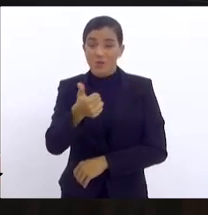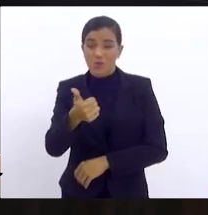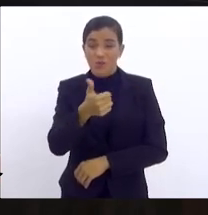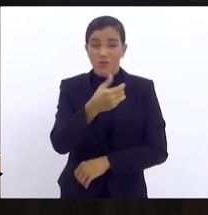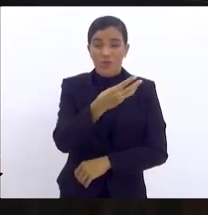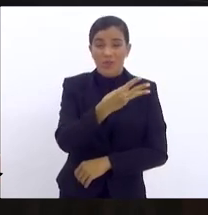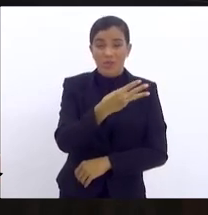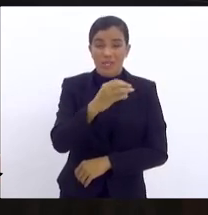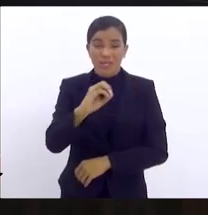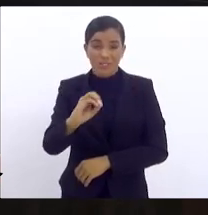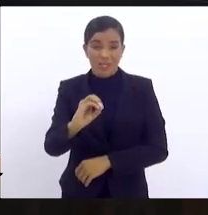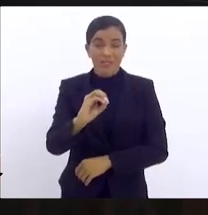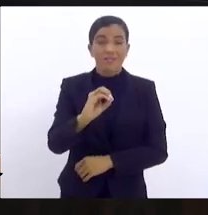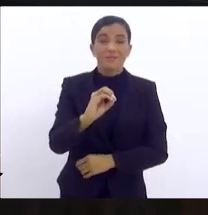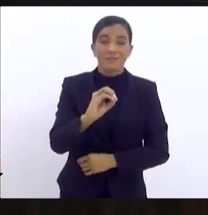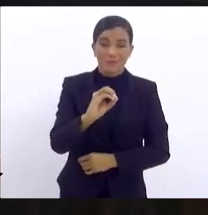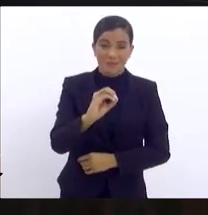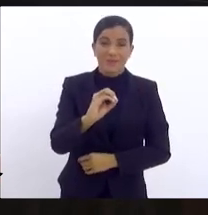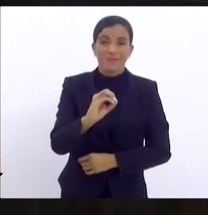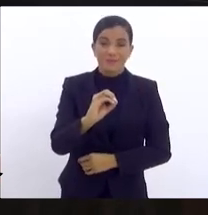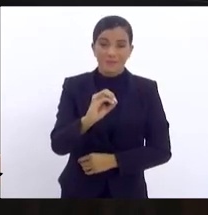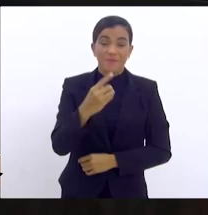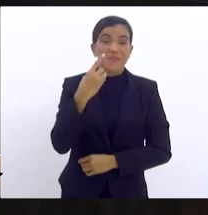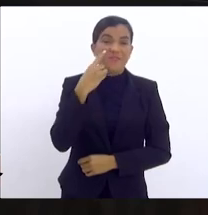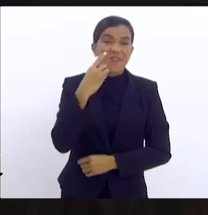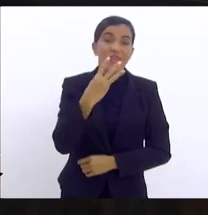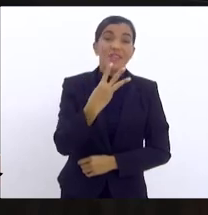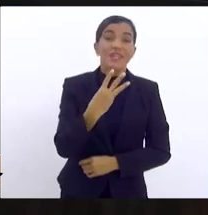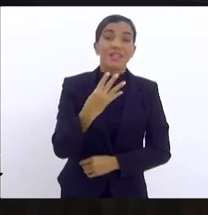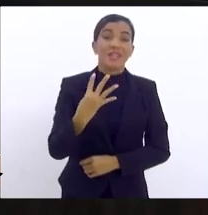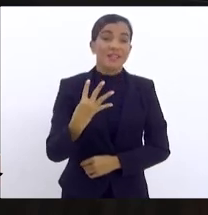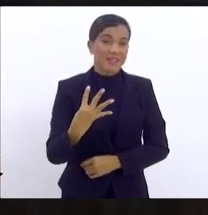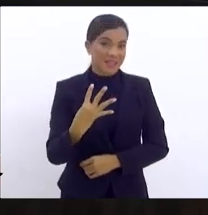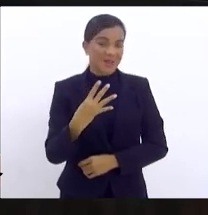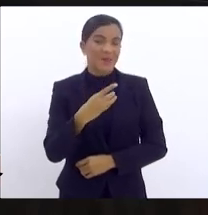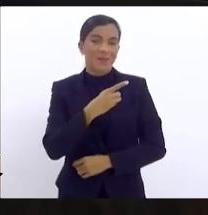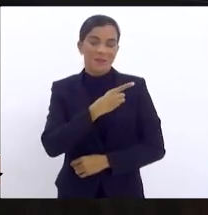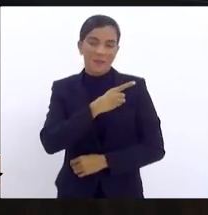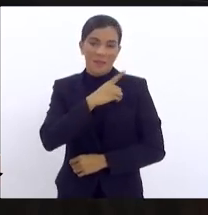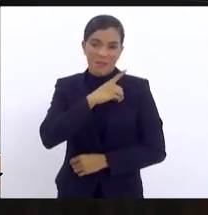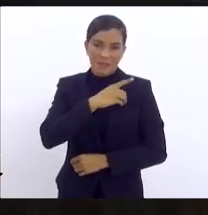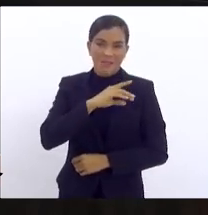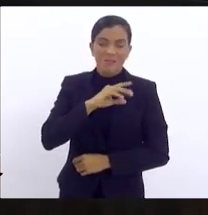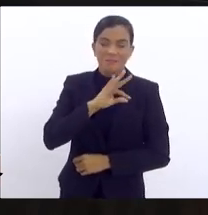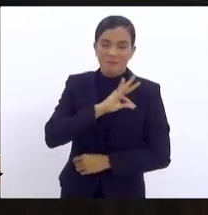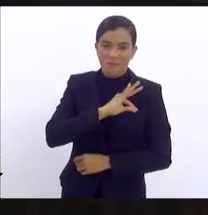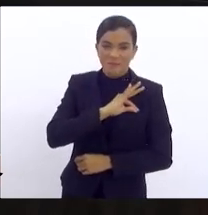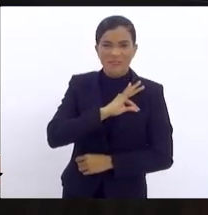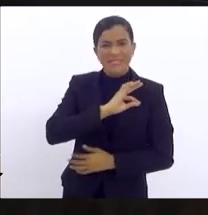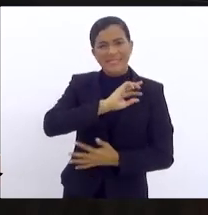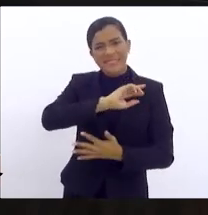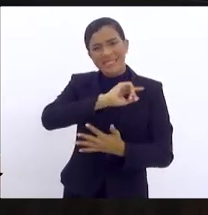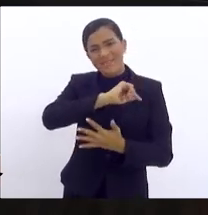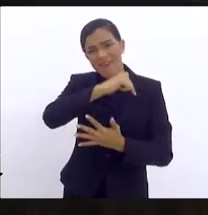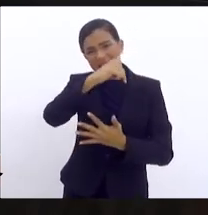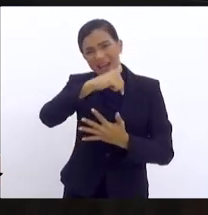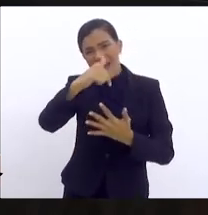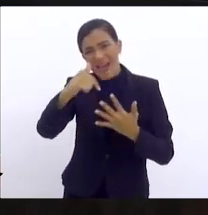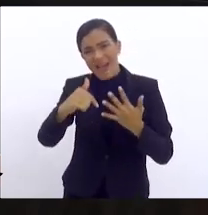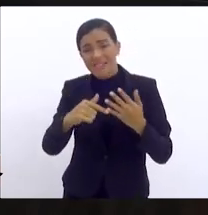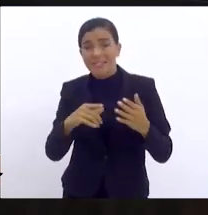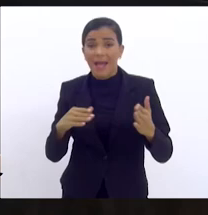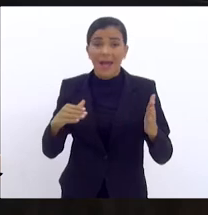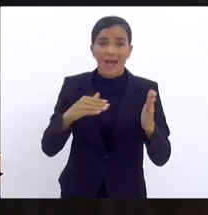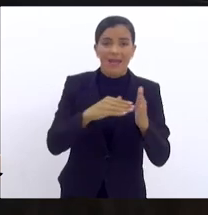primeiro vamos falando 34 e tantos outros até interior